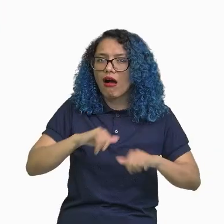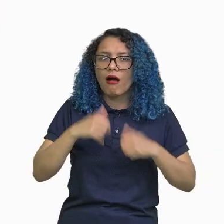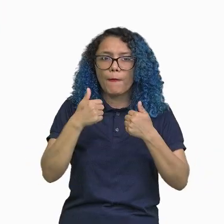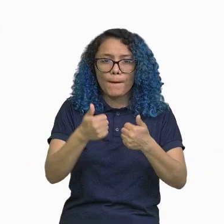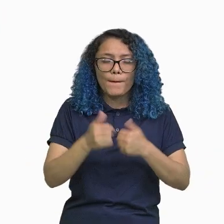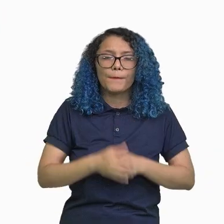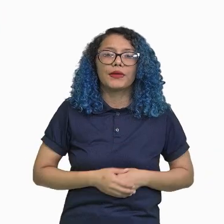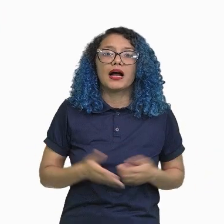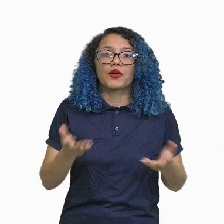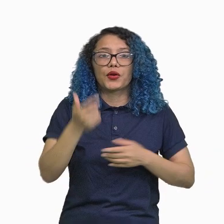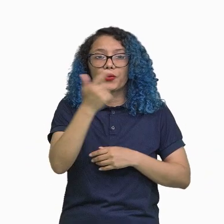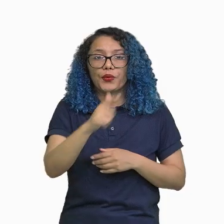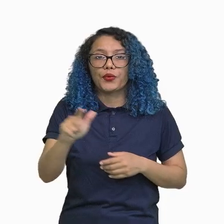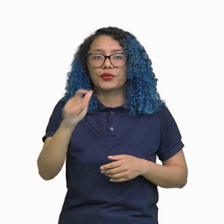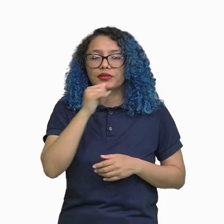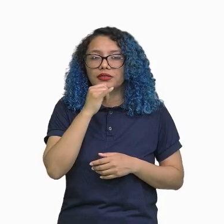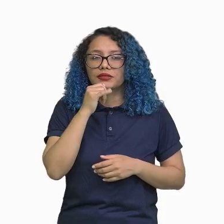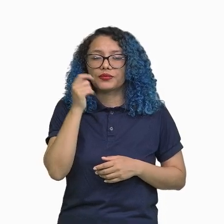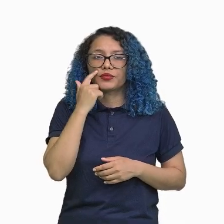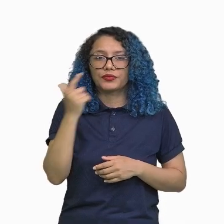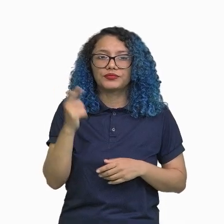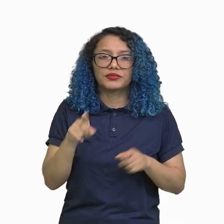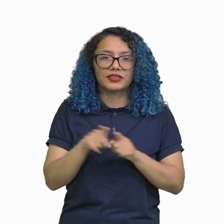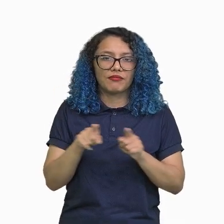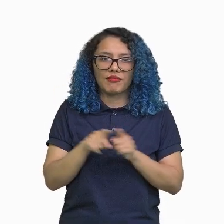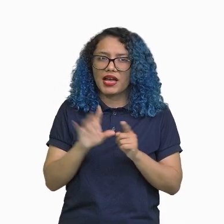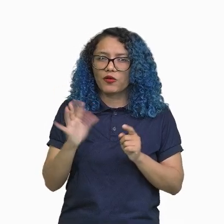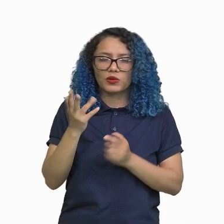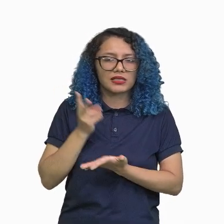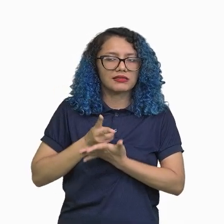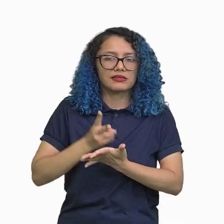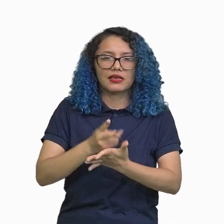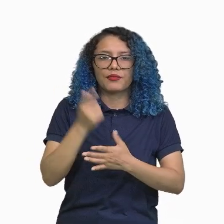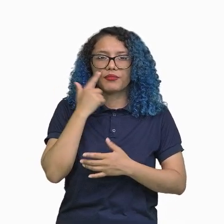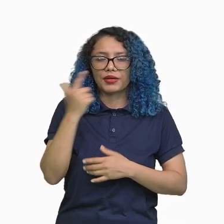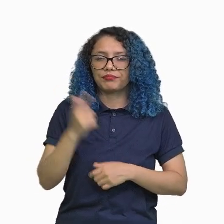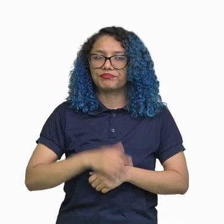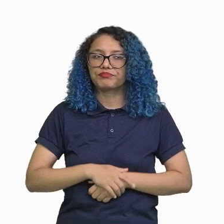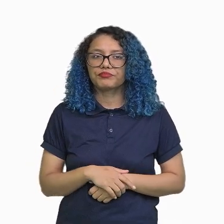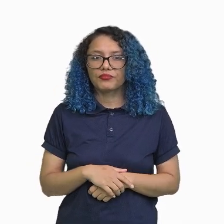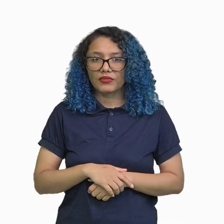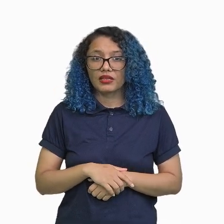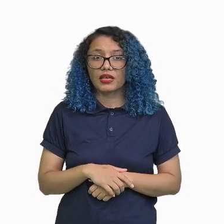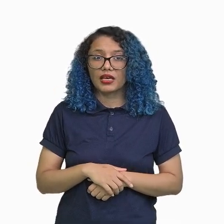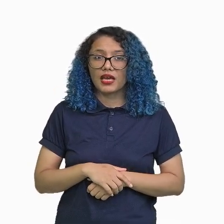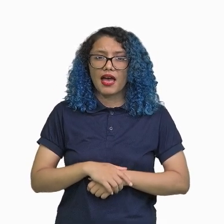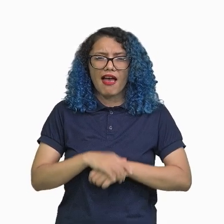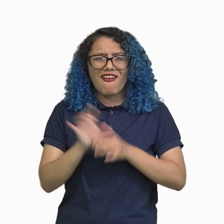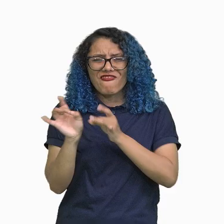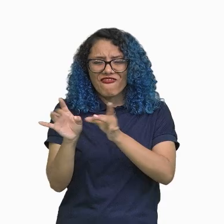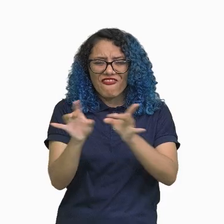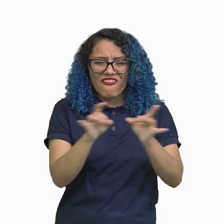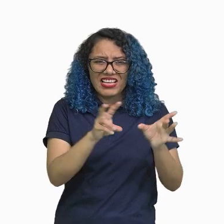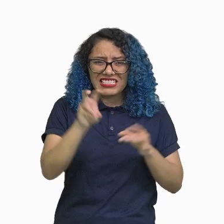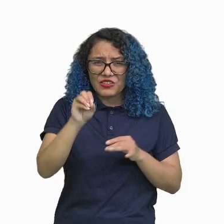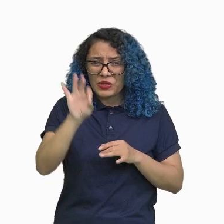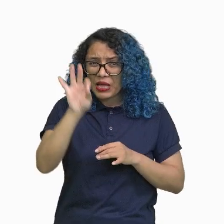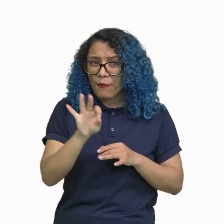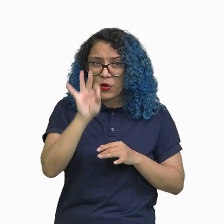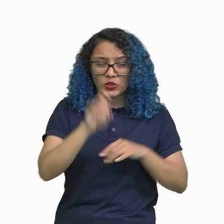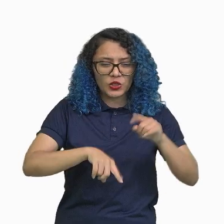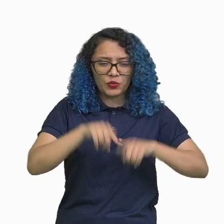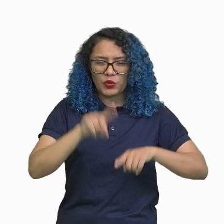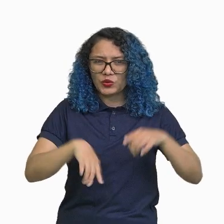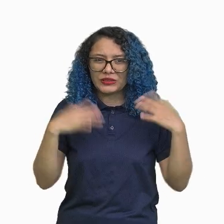essa próxima situação aí que é muito constante. Liquidação de 50%. Eita, é que o coração acelera, a mão sua,